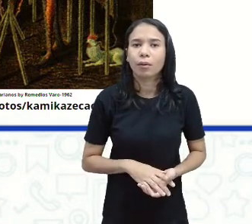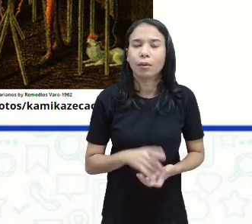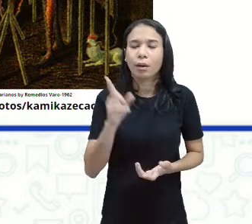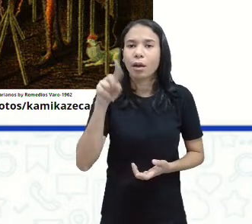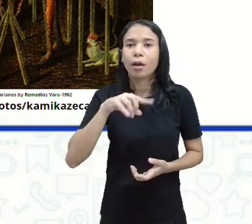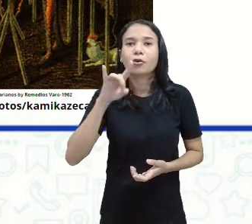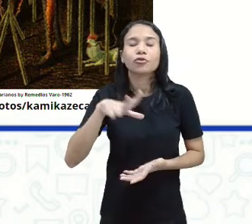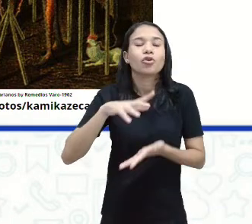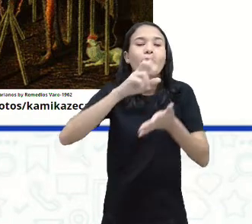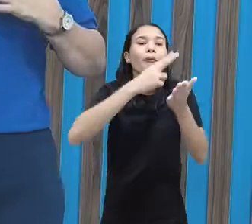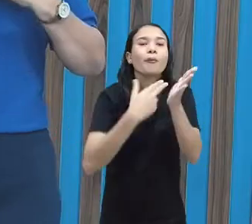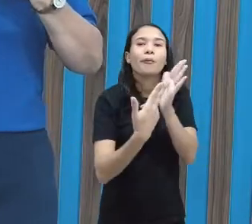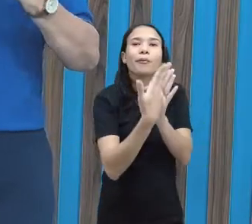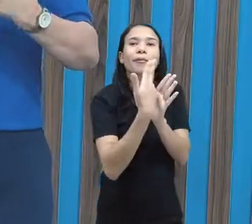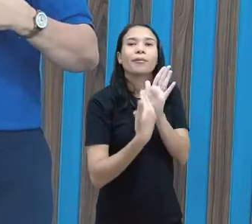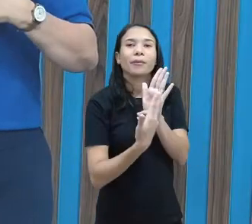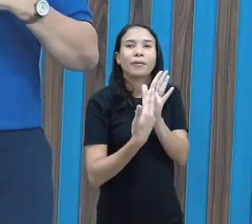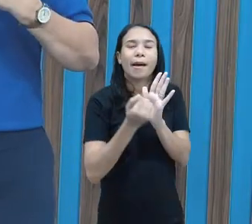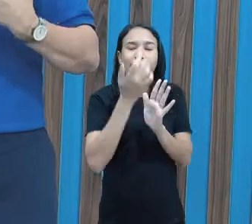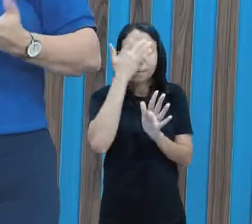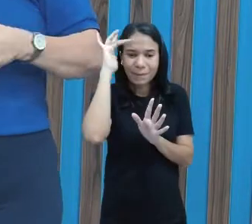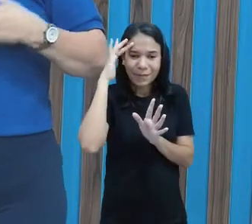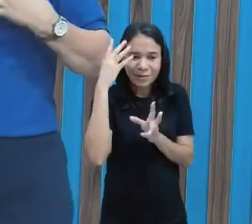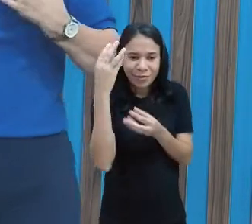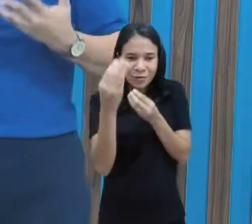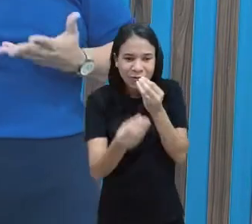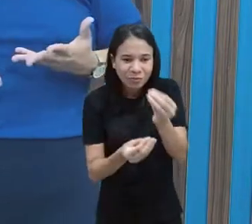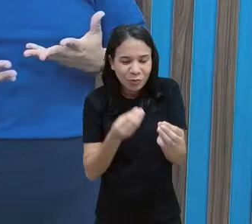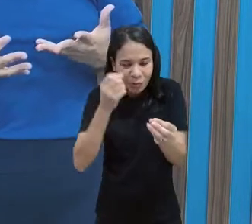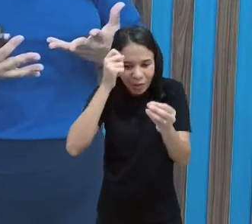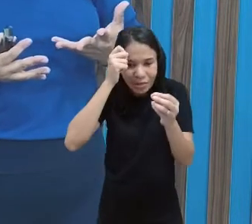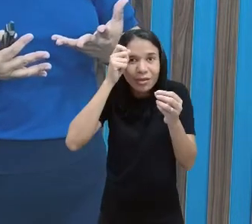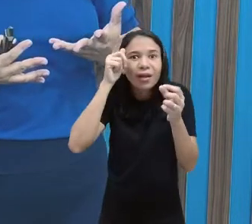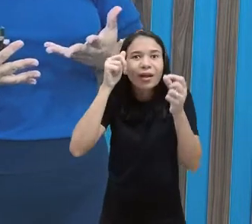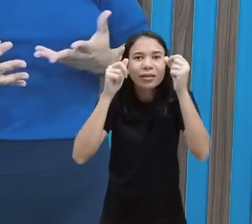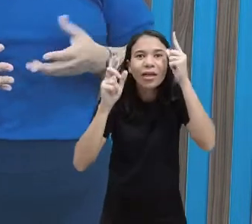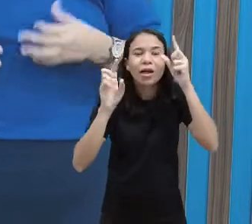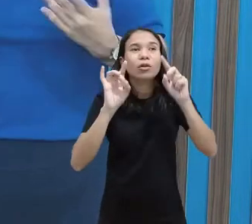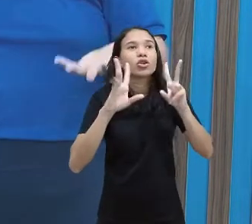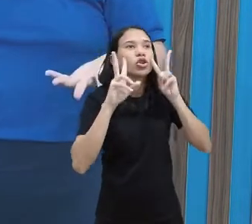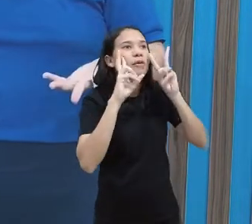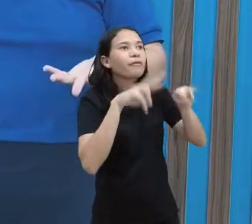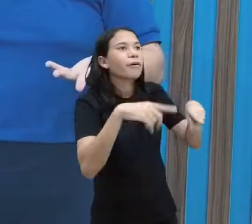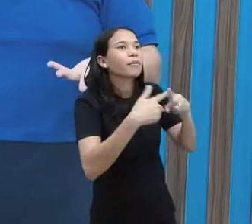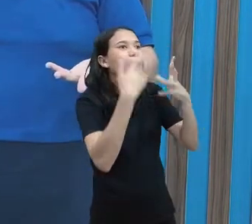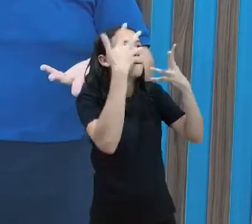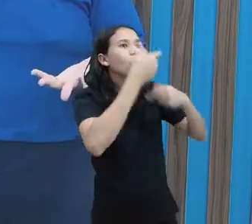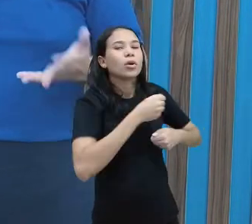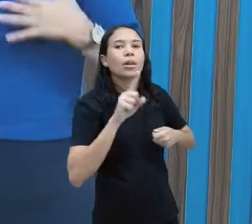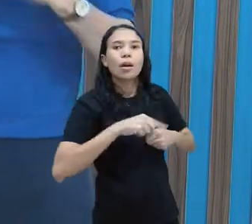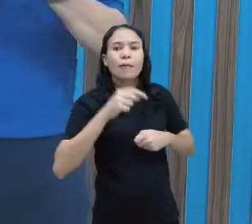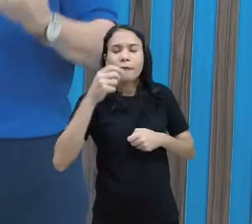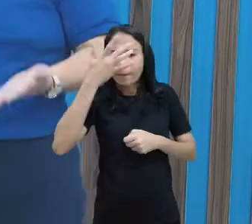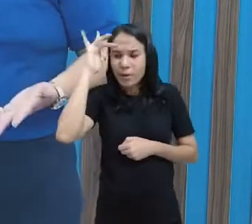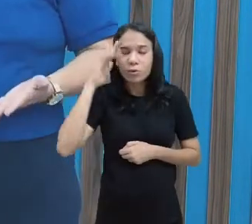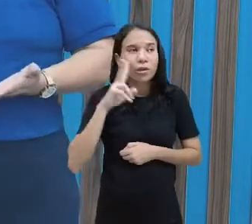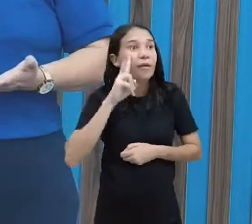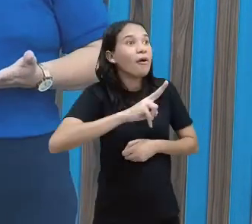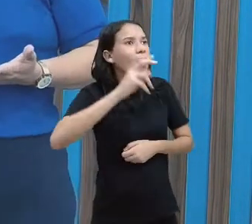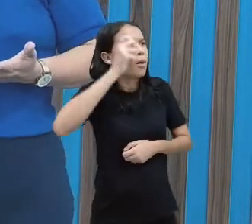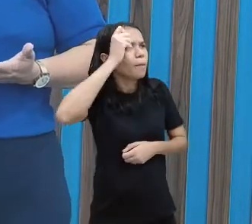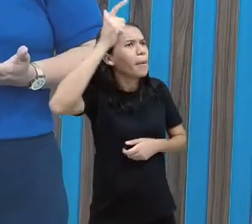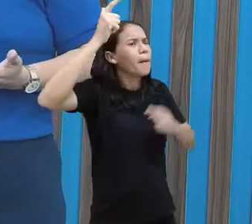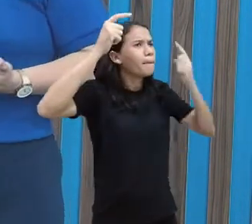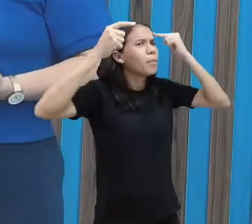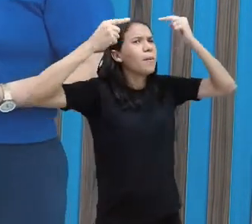representação, né? Aí é a coisa do simulacro, da ideia, né? Não é um cachimbo de verdade. É só uma representação